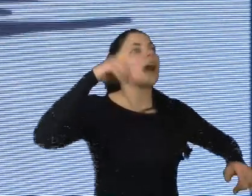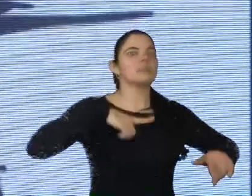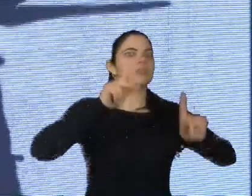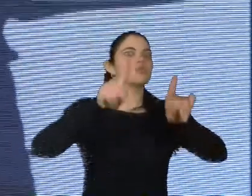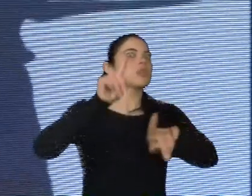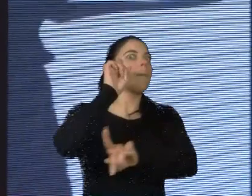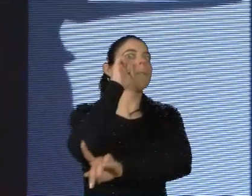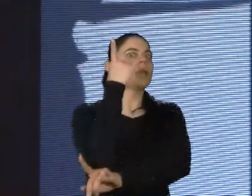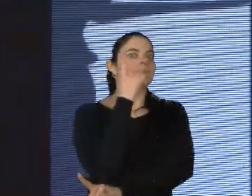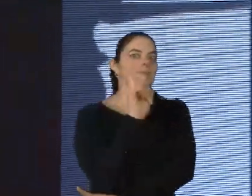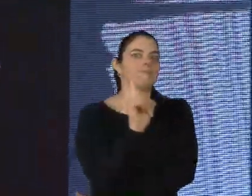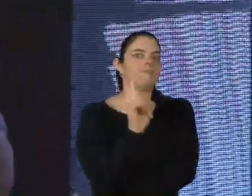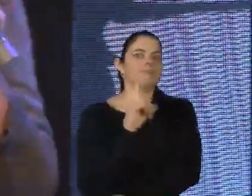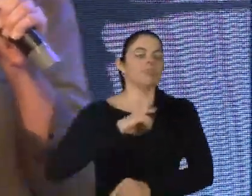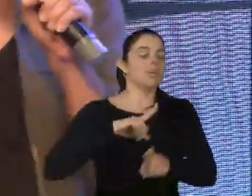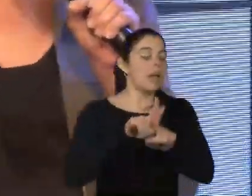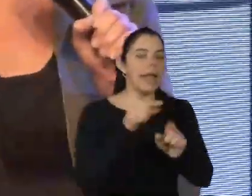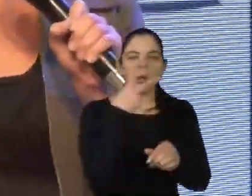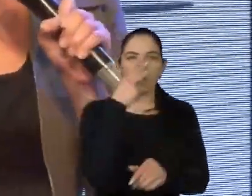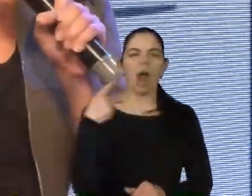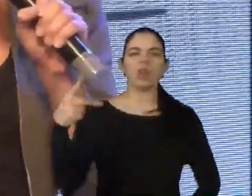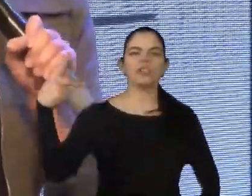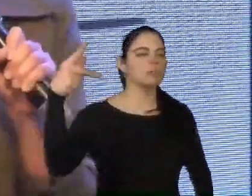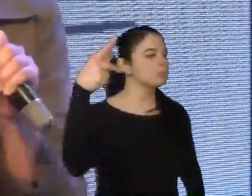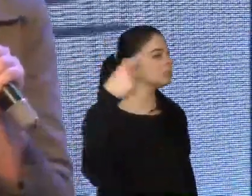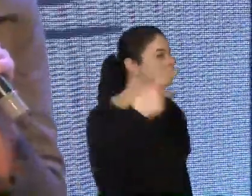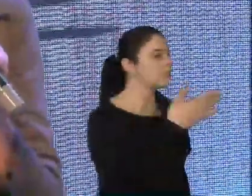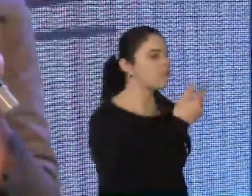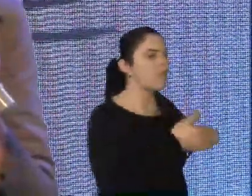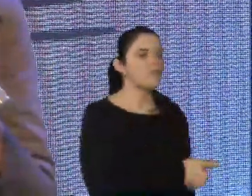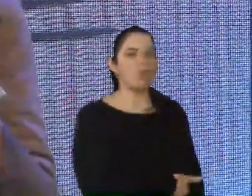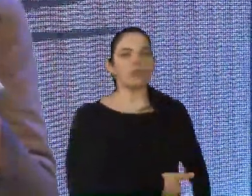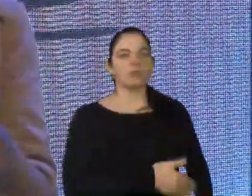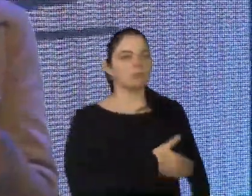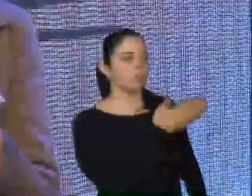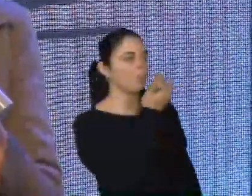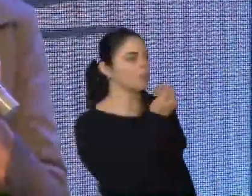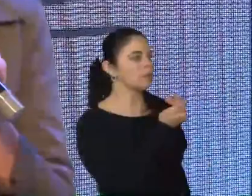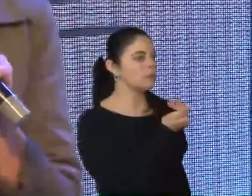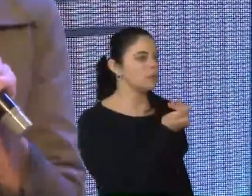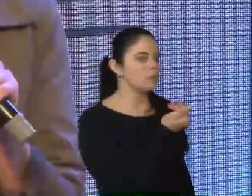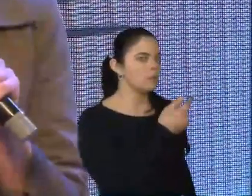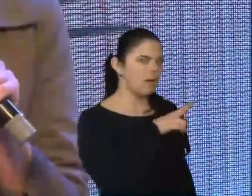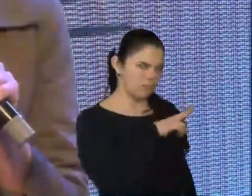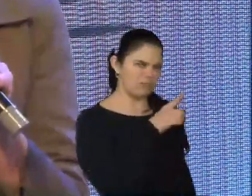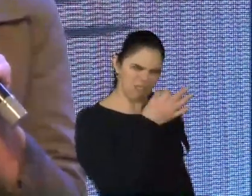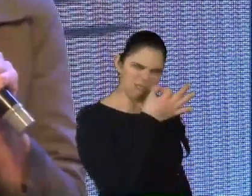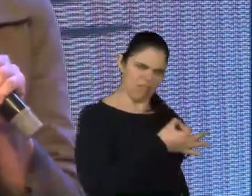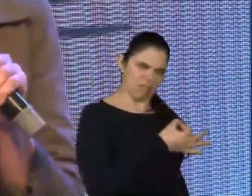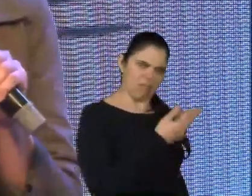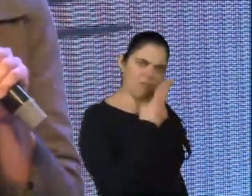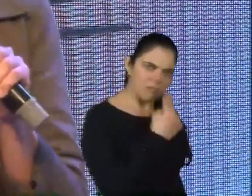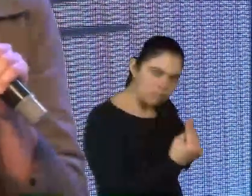tem, liga o botão automático, fala, não, qualquer coisa, vou matar a minha fome. Mas e aí? Isso é de fato nutritivo? Isso é